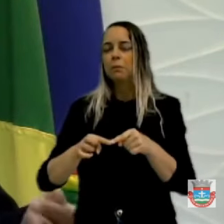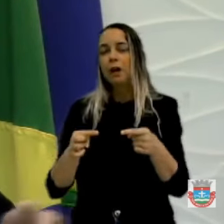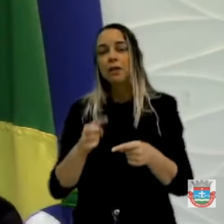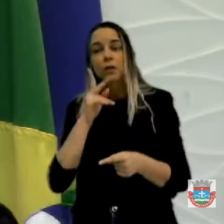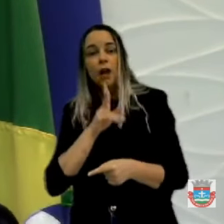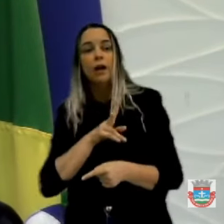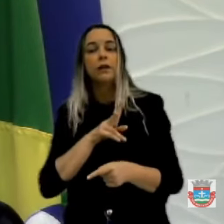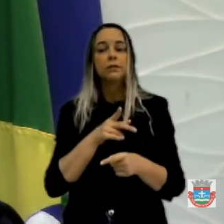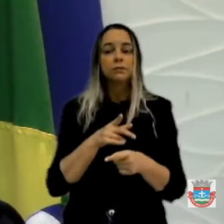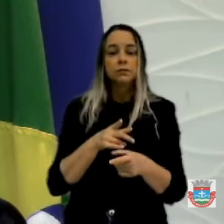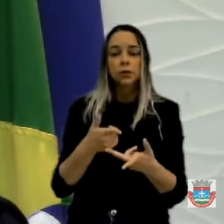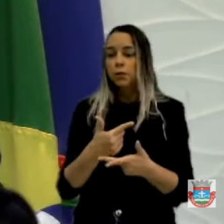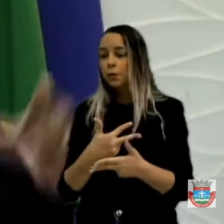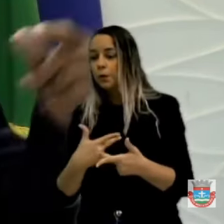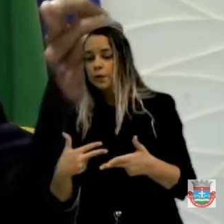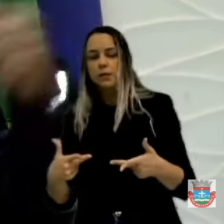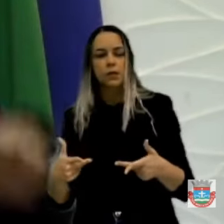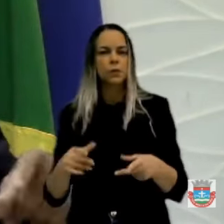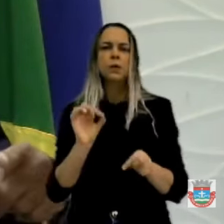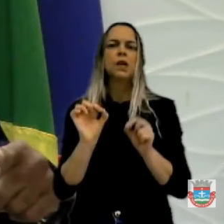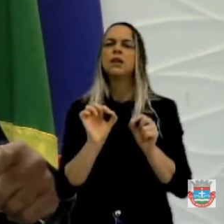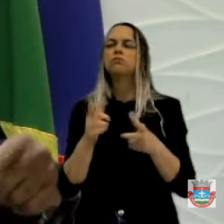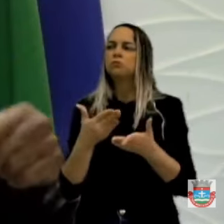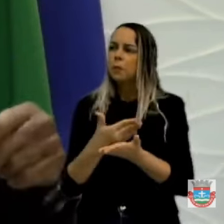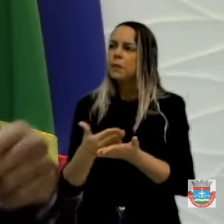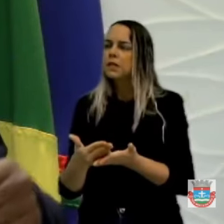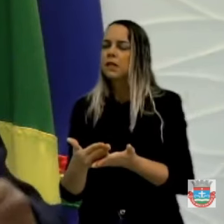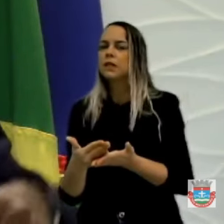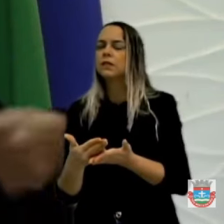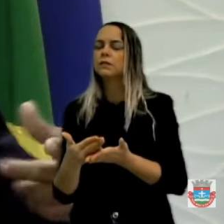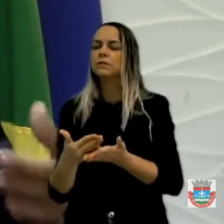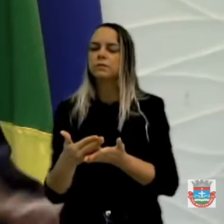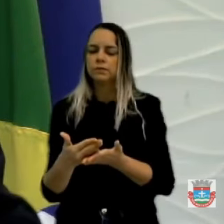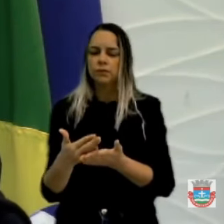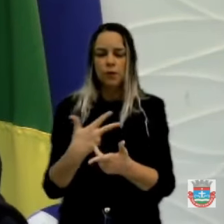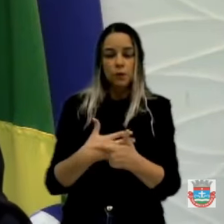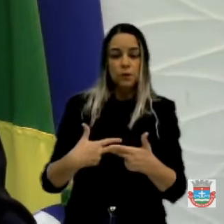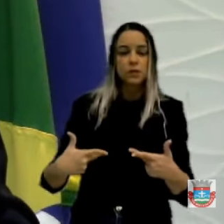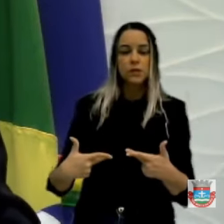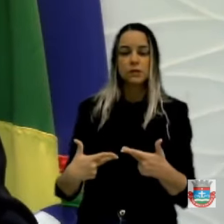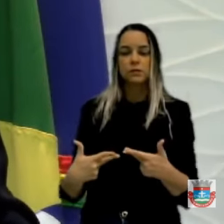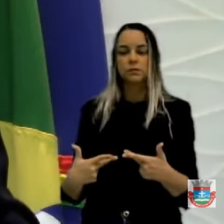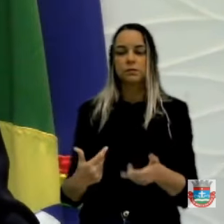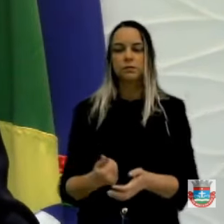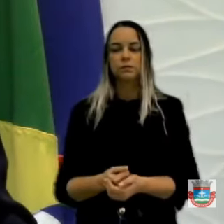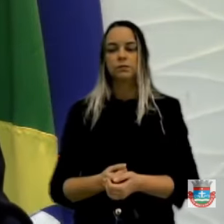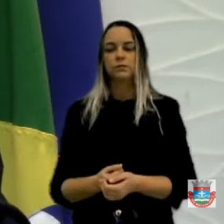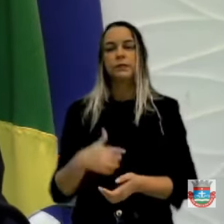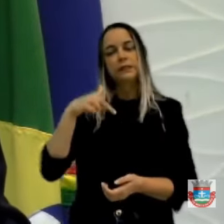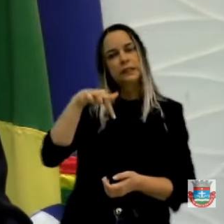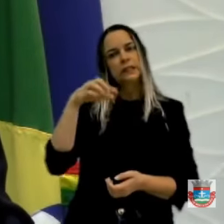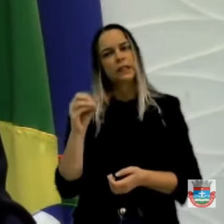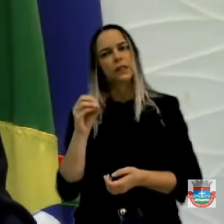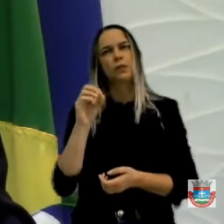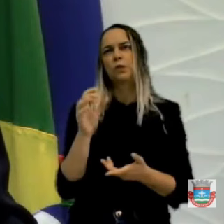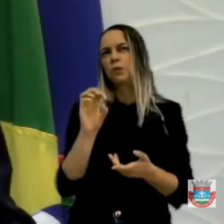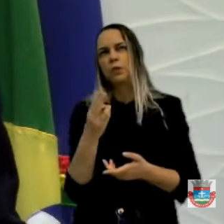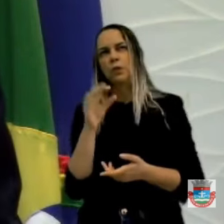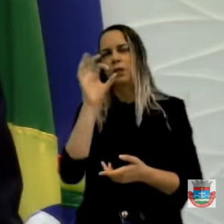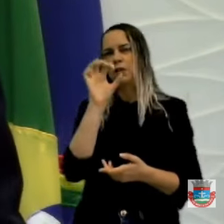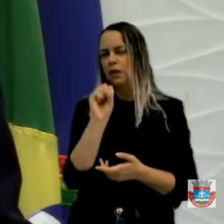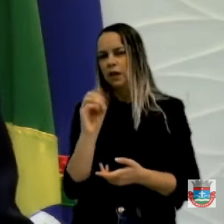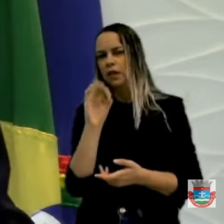que vão ser iniciadas, e começam pelas obras que estão mais avançadas, 70%, 80%, 90%, e de